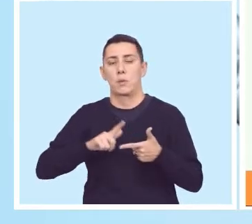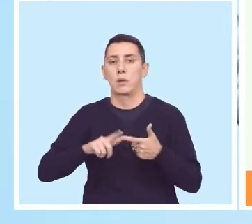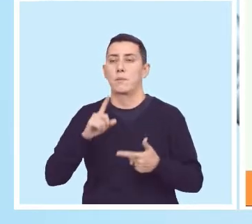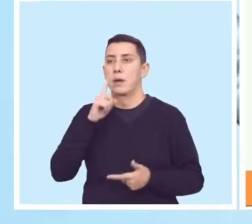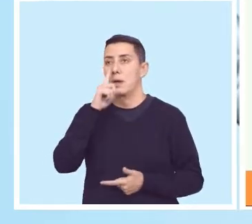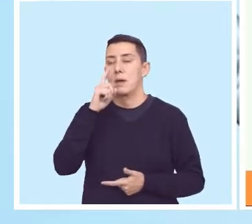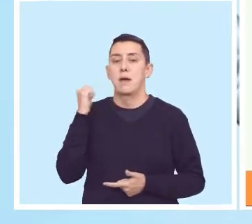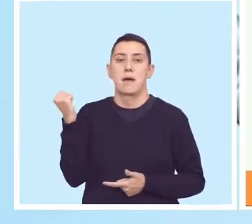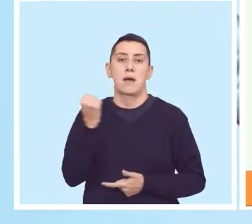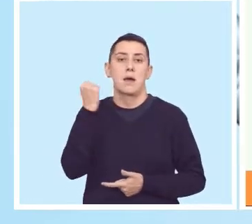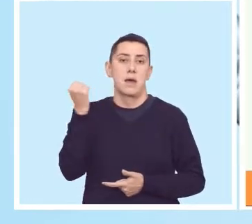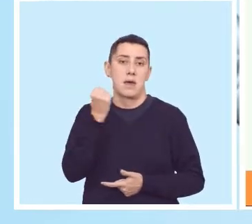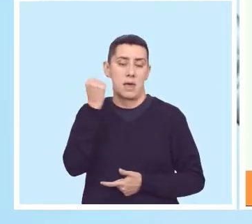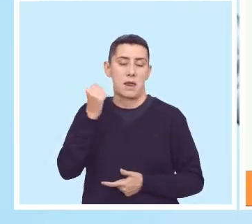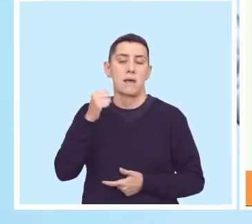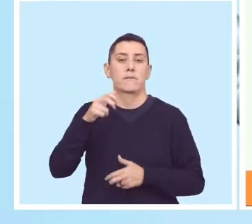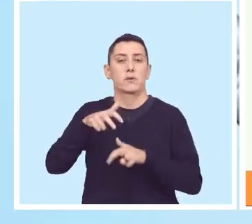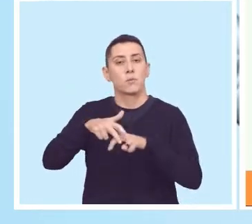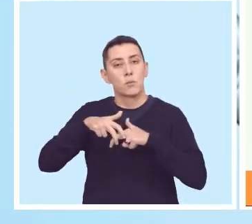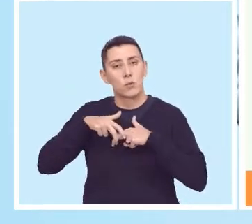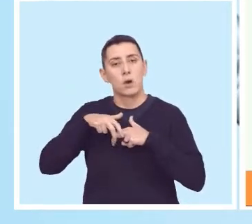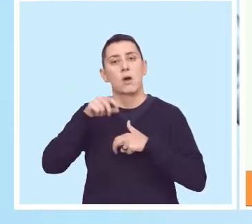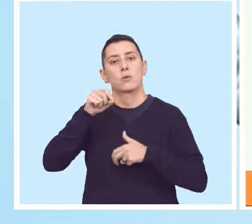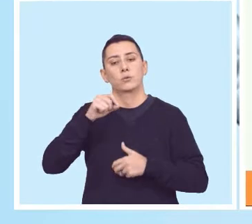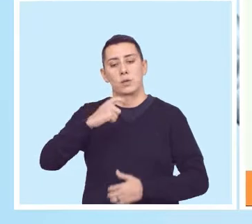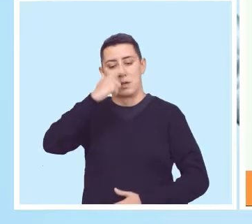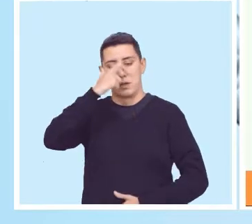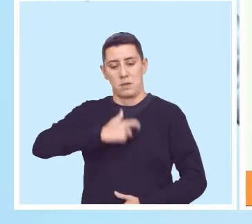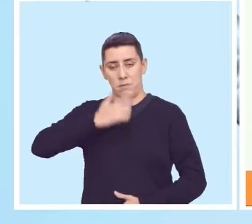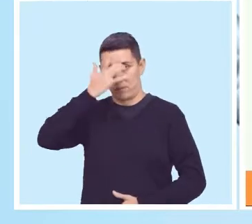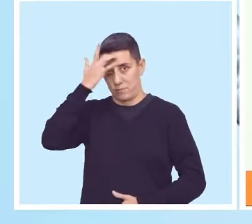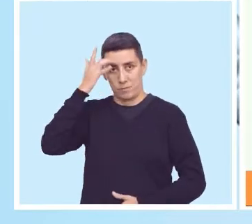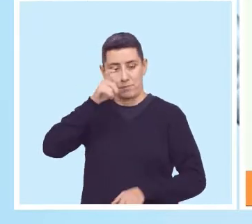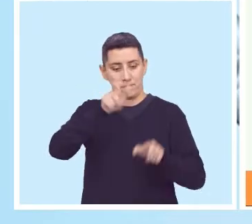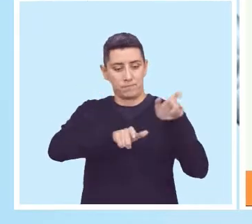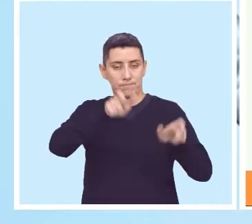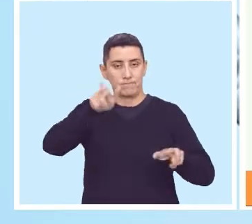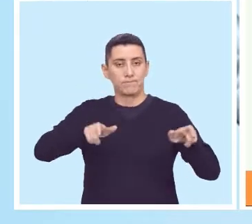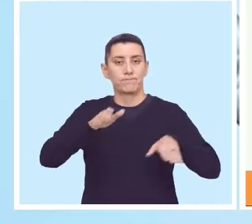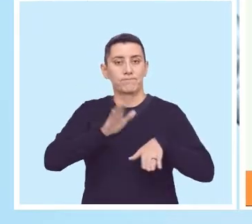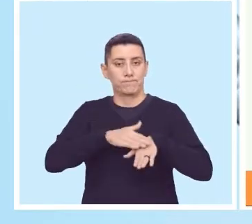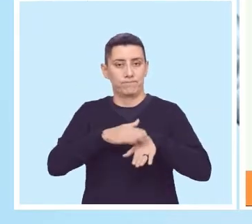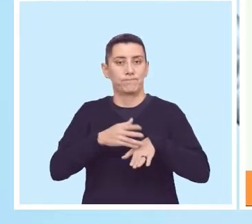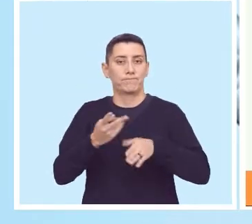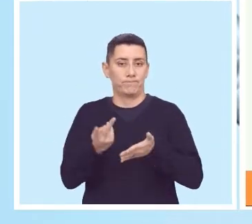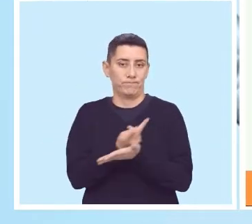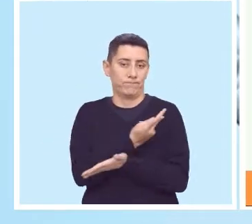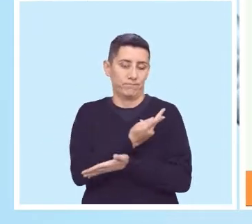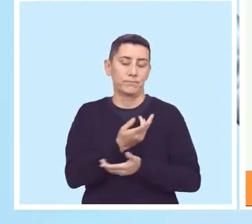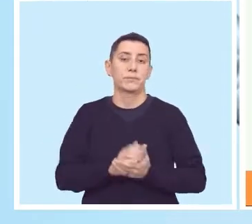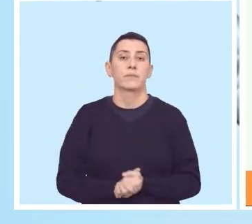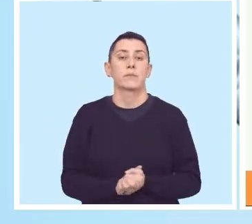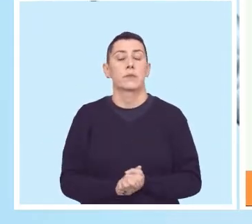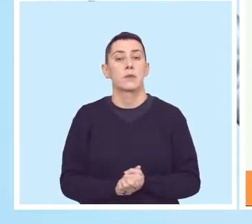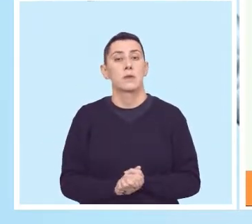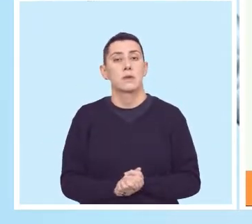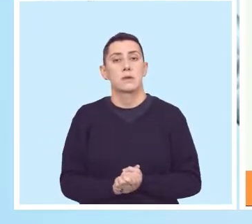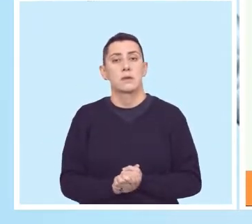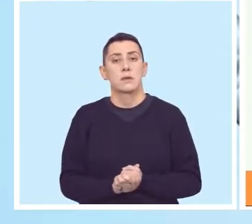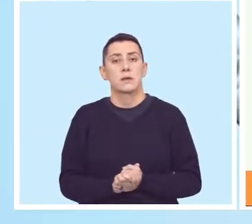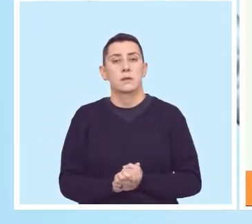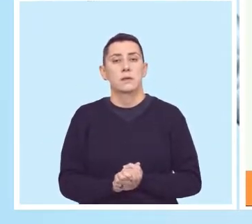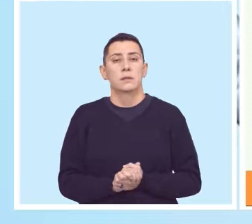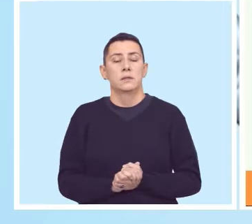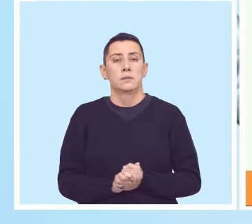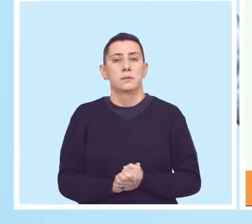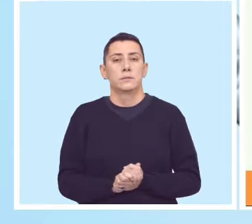significativamente dia a dia, principalmente com a ação humana, ou, sobretudo, pela ação humana, né? Então,